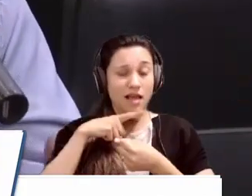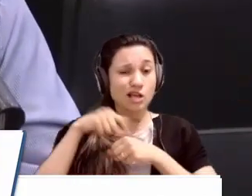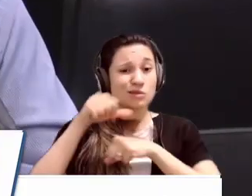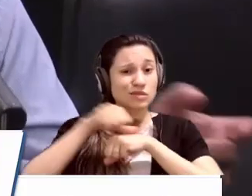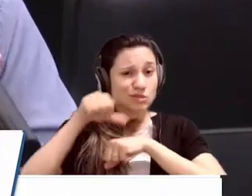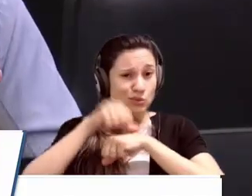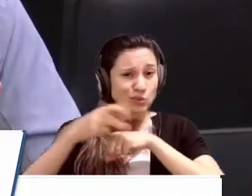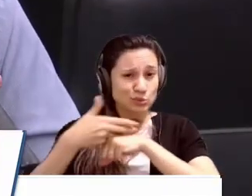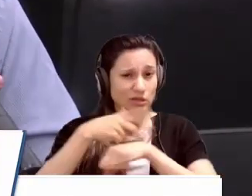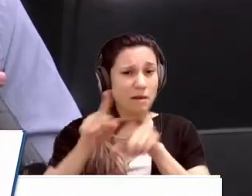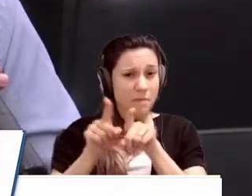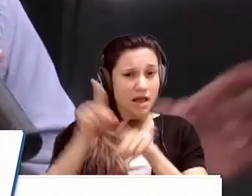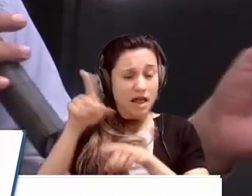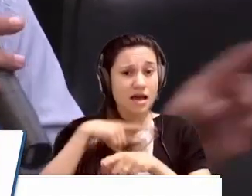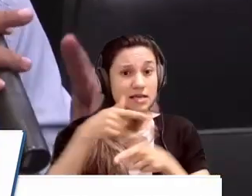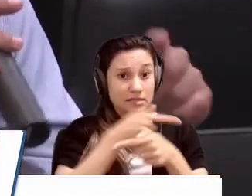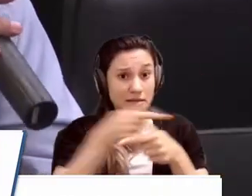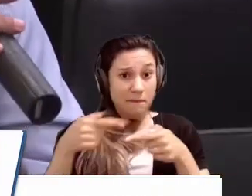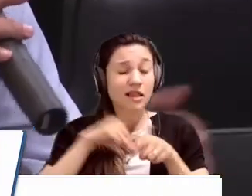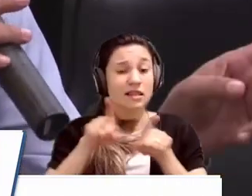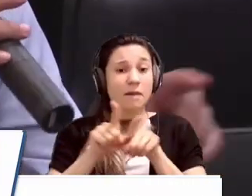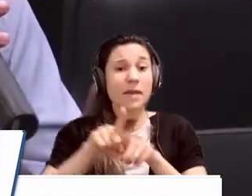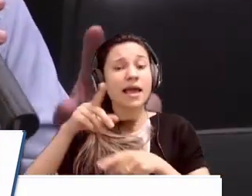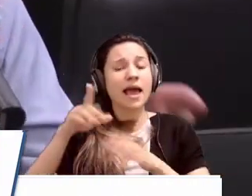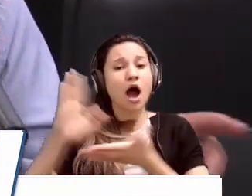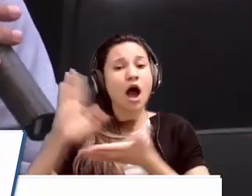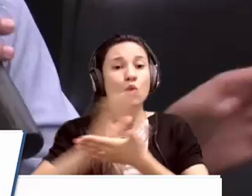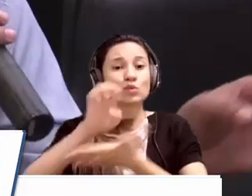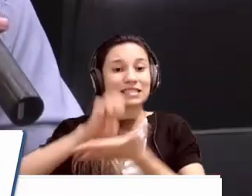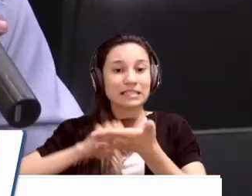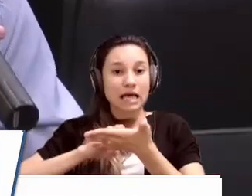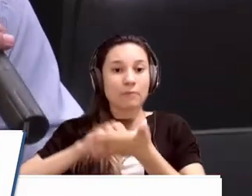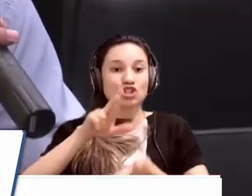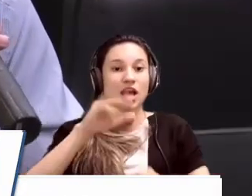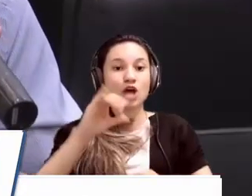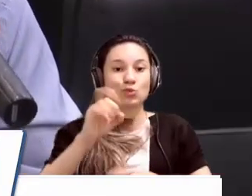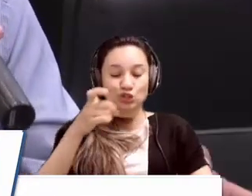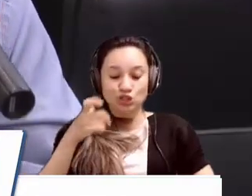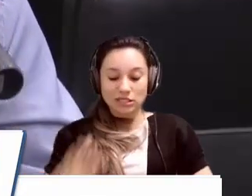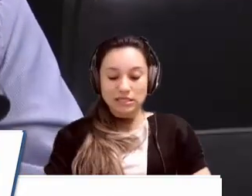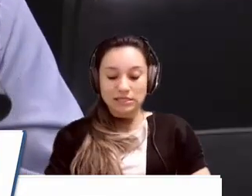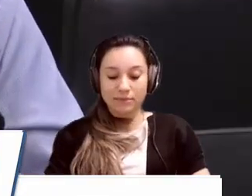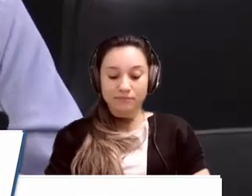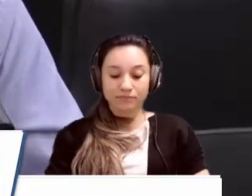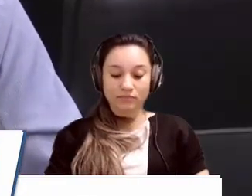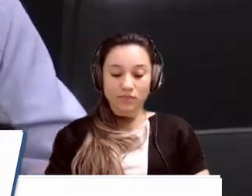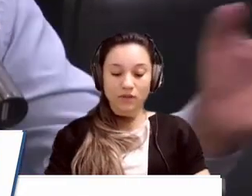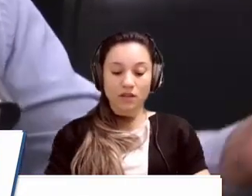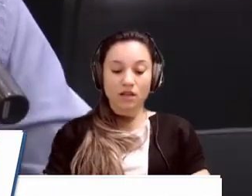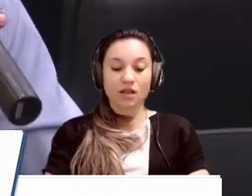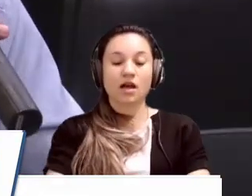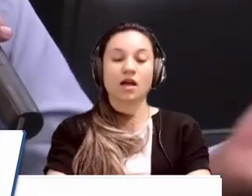essa semana de raio-x, né, que estão negociando para ver se põe o hospital para funcionar, mas está dando